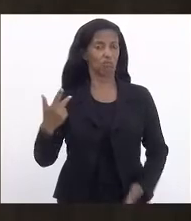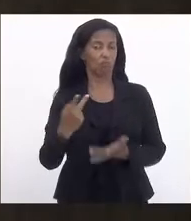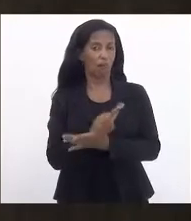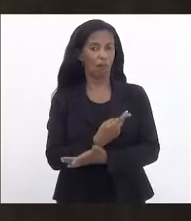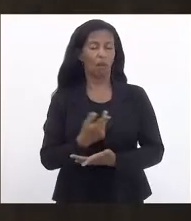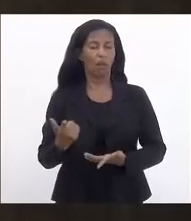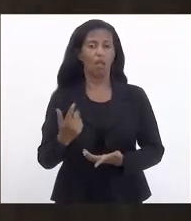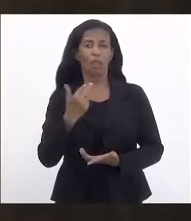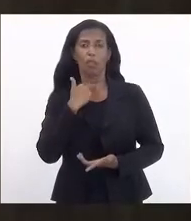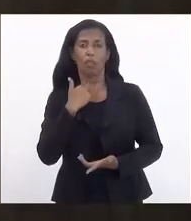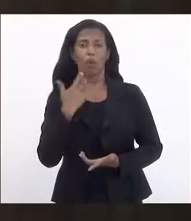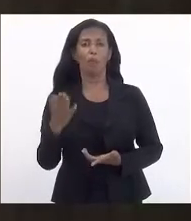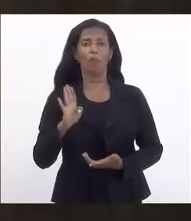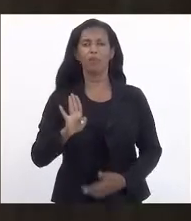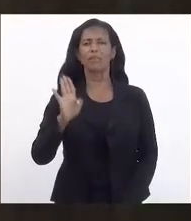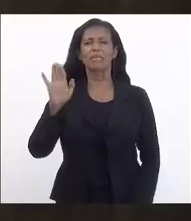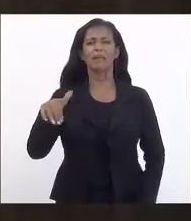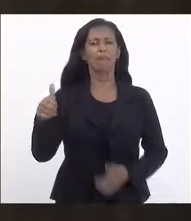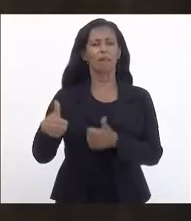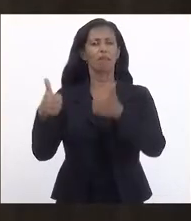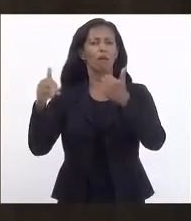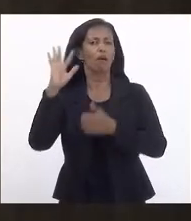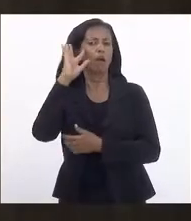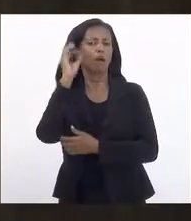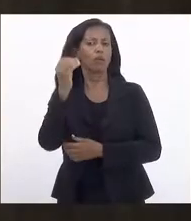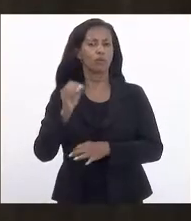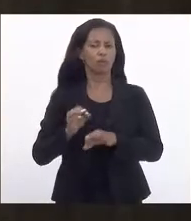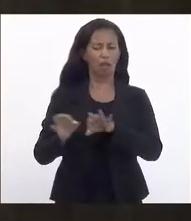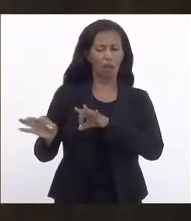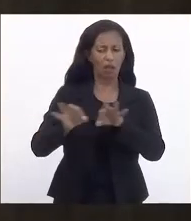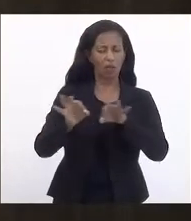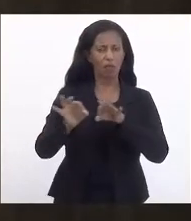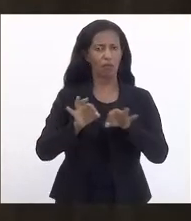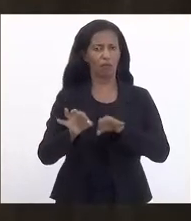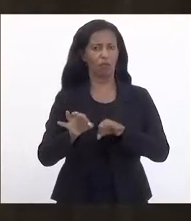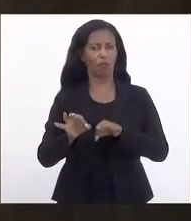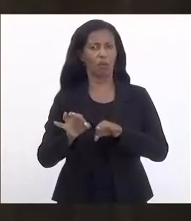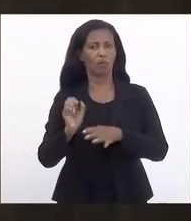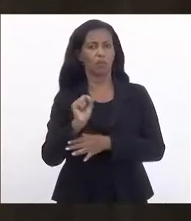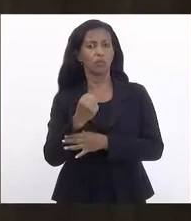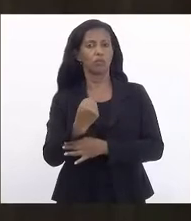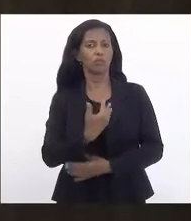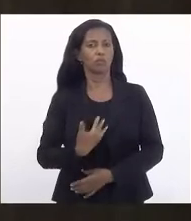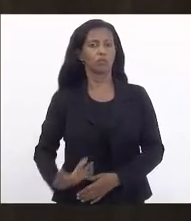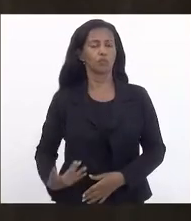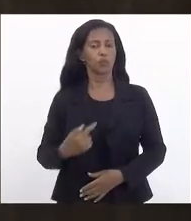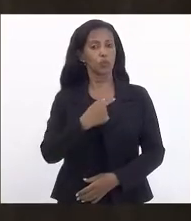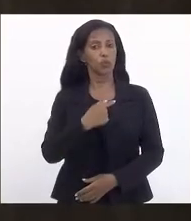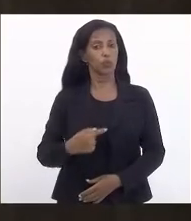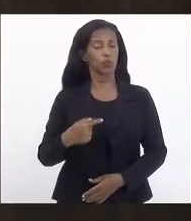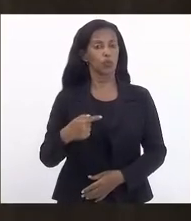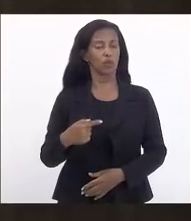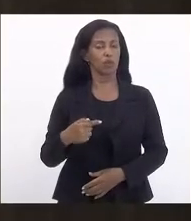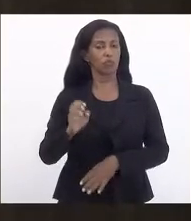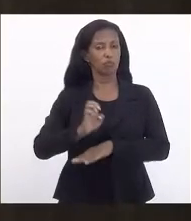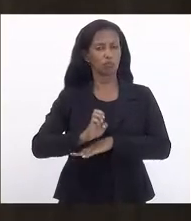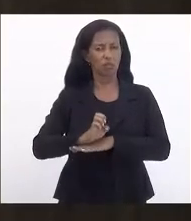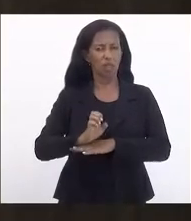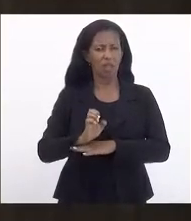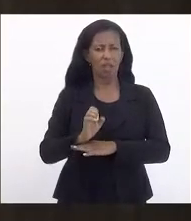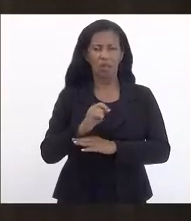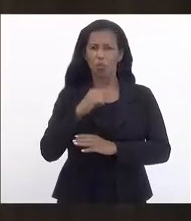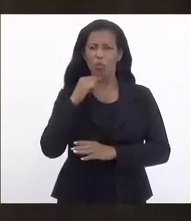ser considerada como bem sucedida o modelo de segurança pública do governo do estado sequer conseguiu